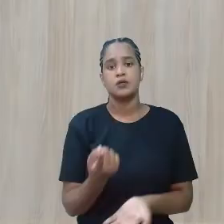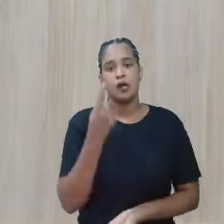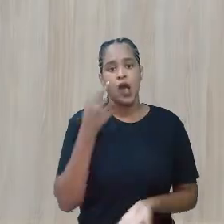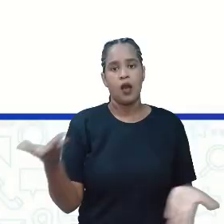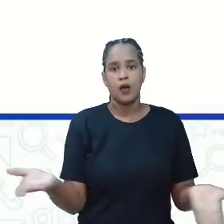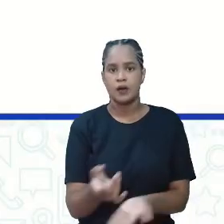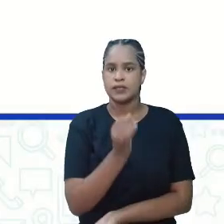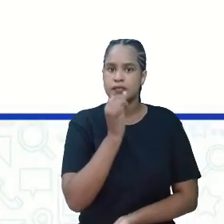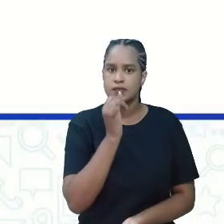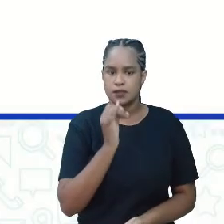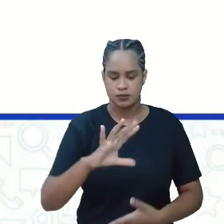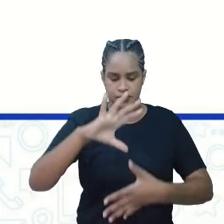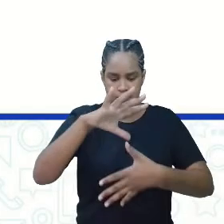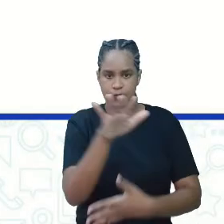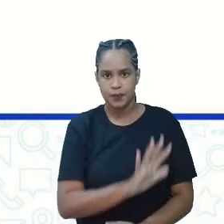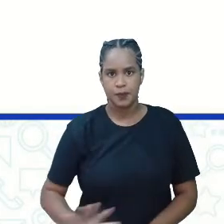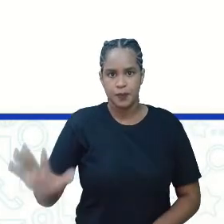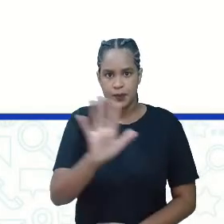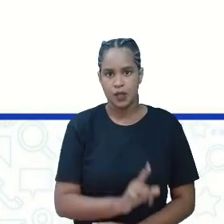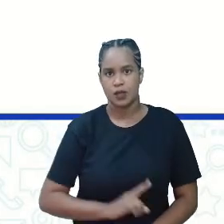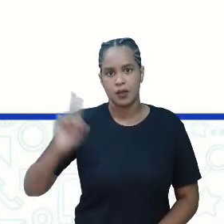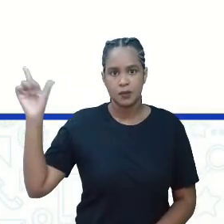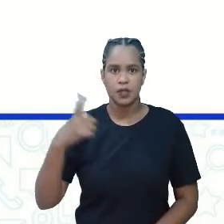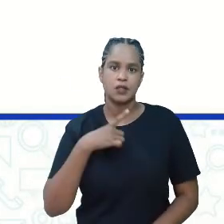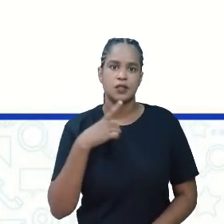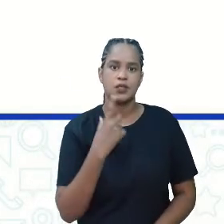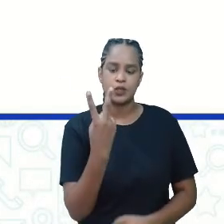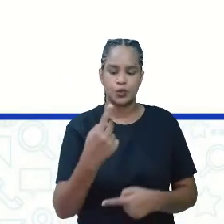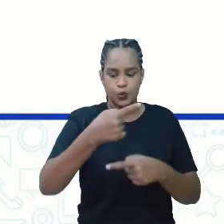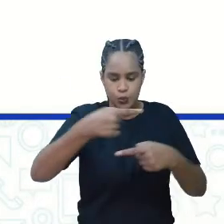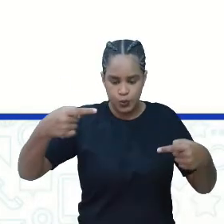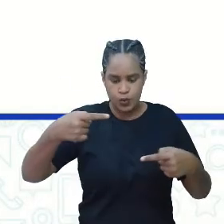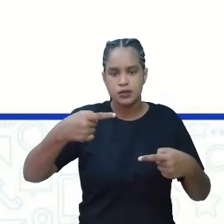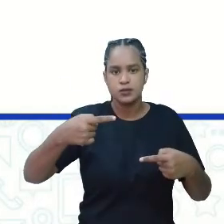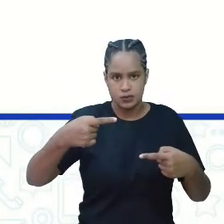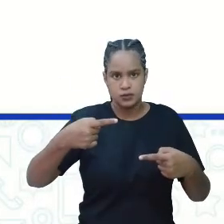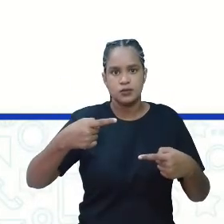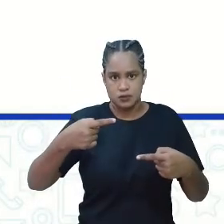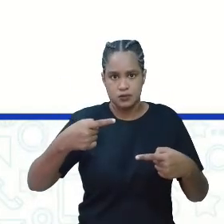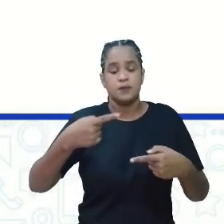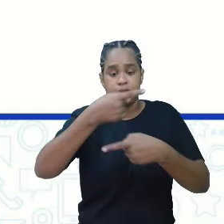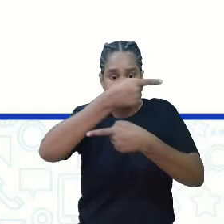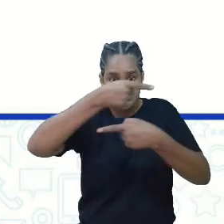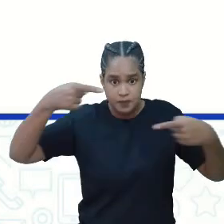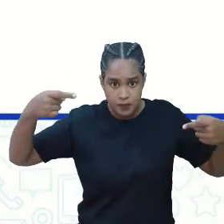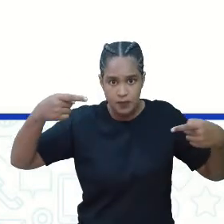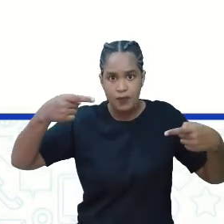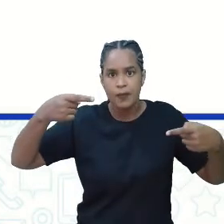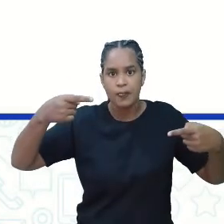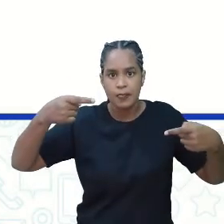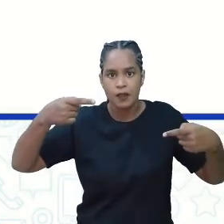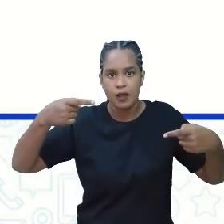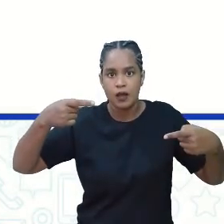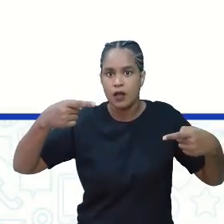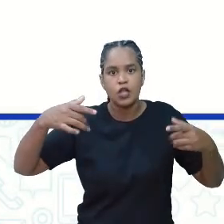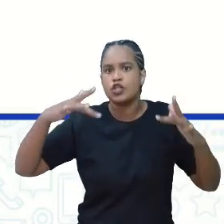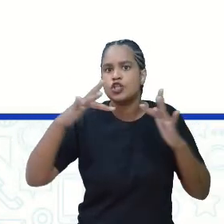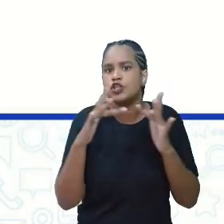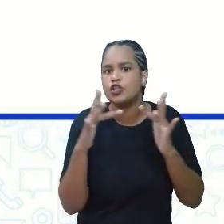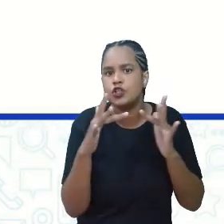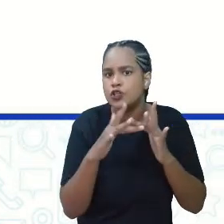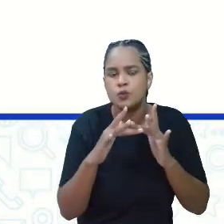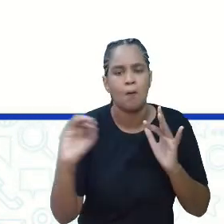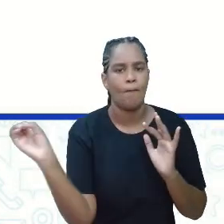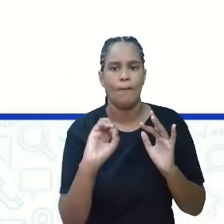aí do Maps, tá vendo que a gente tem aí duas retinhas, certo? E essas duas retinhas, elas não se cruzam, tá